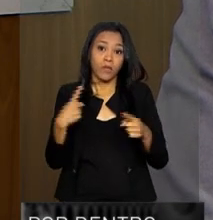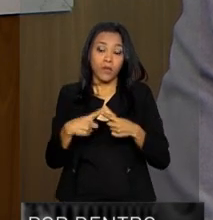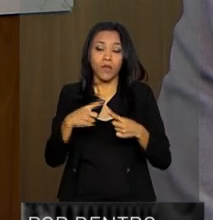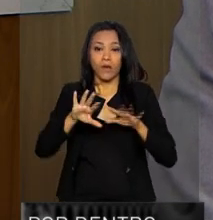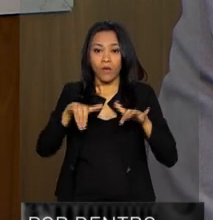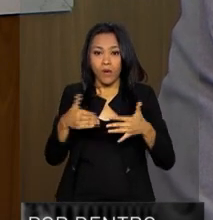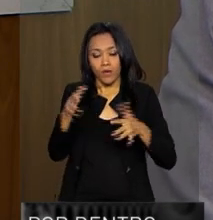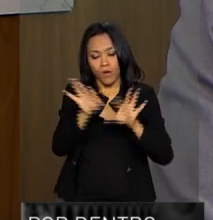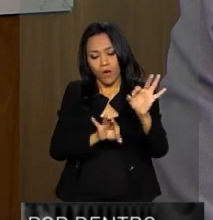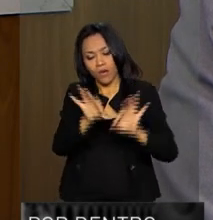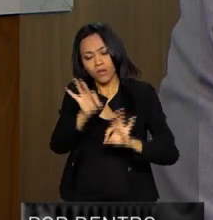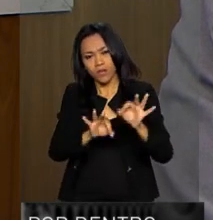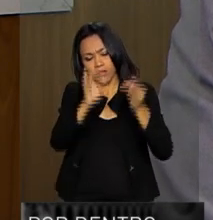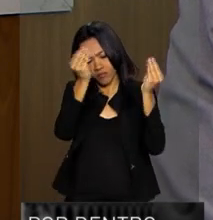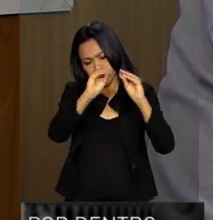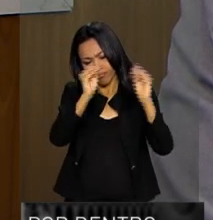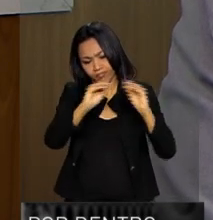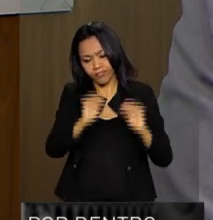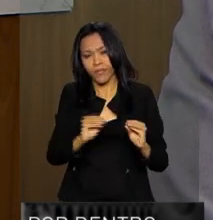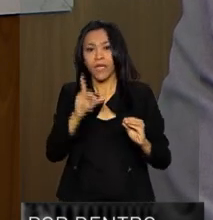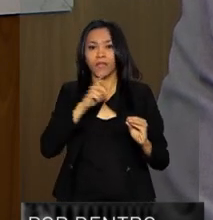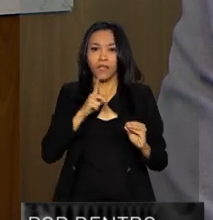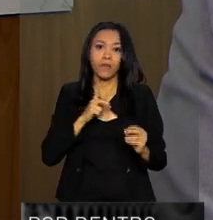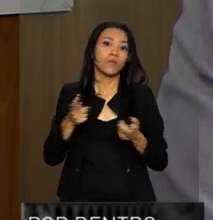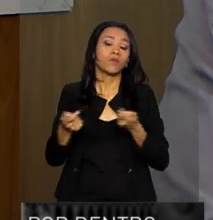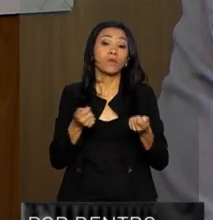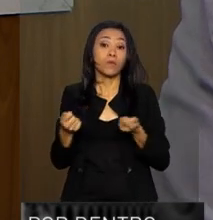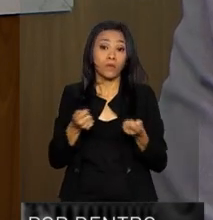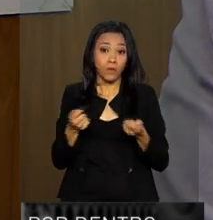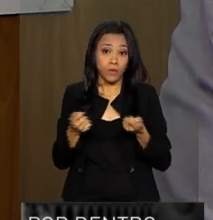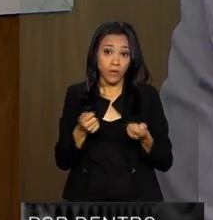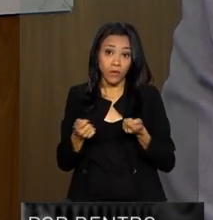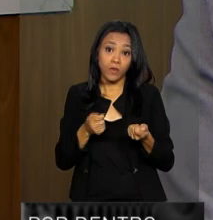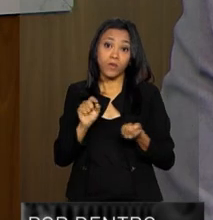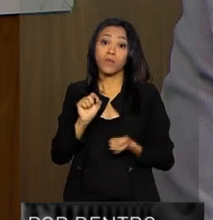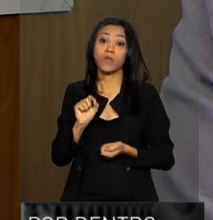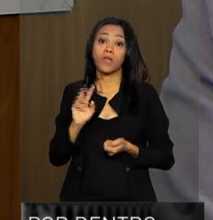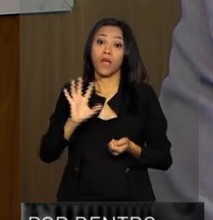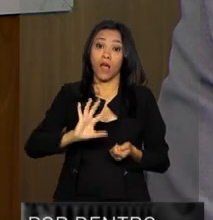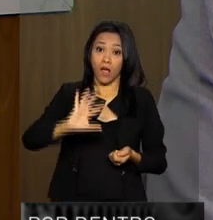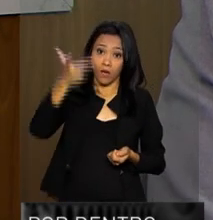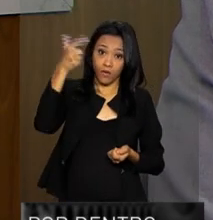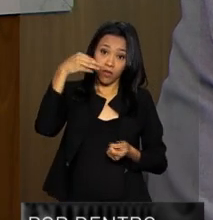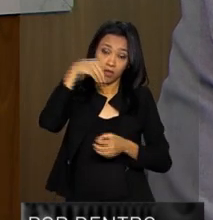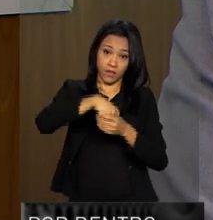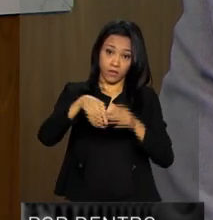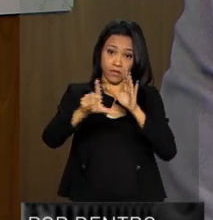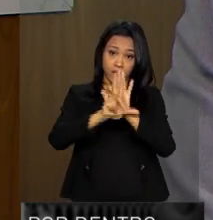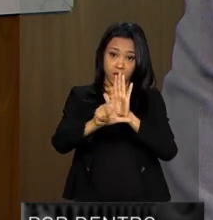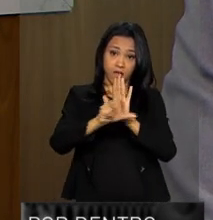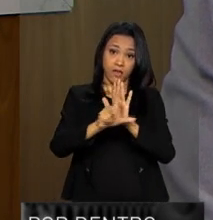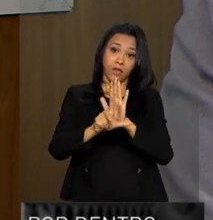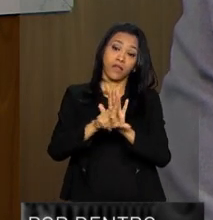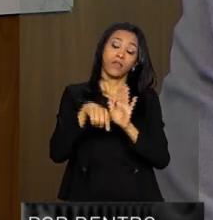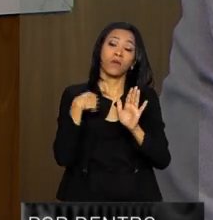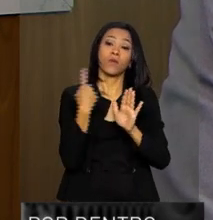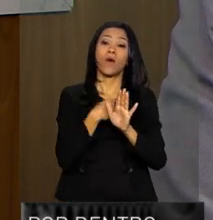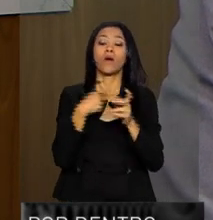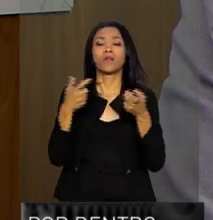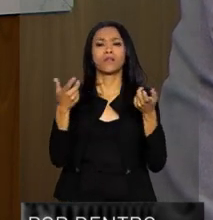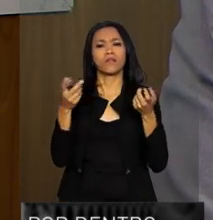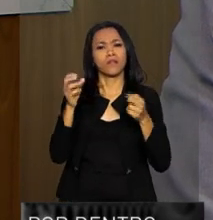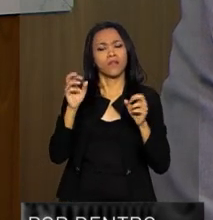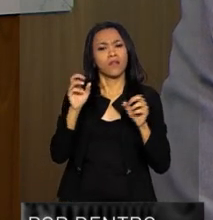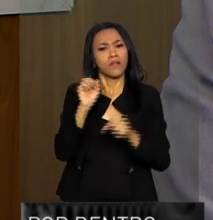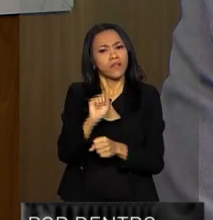é nós agora temos um controle muito maior sobre o que acontece na leoni então esperamos é é ter mais